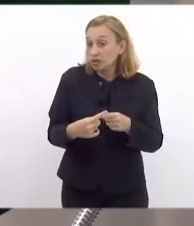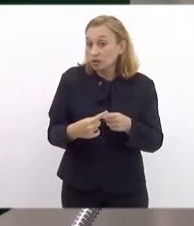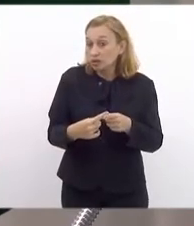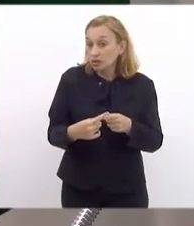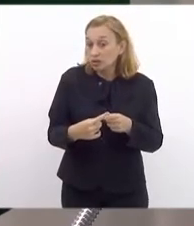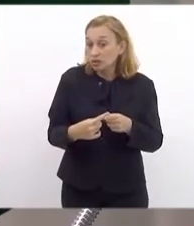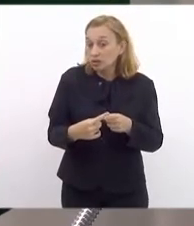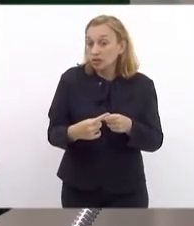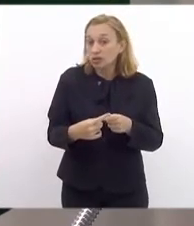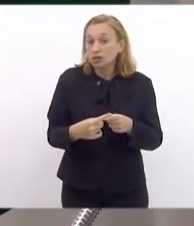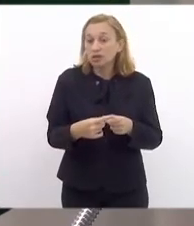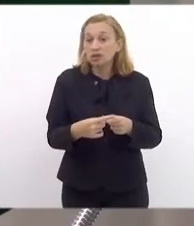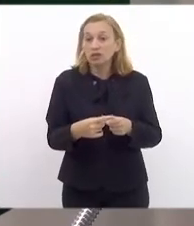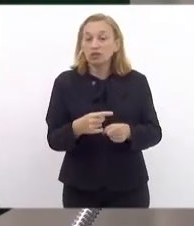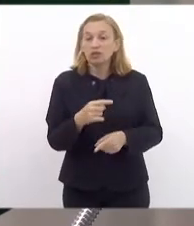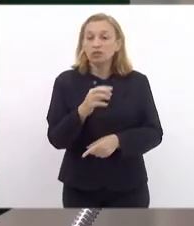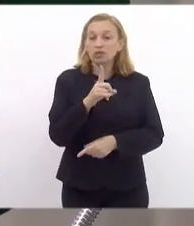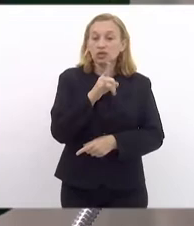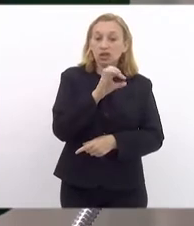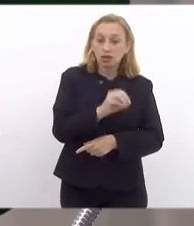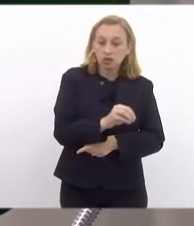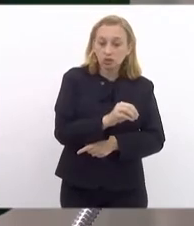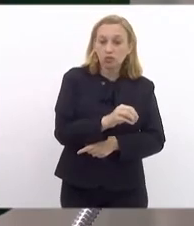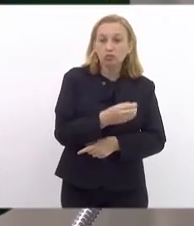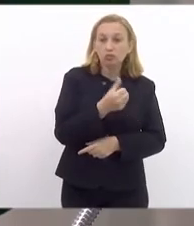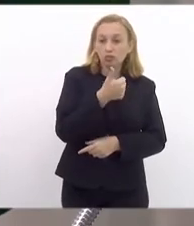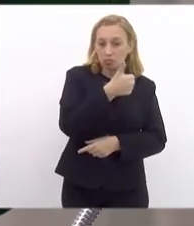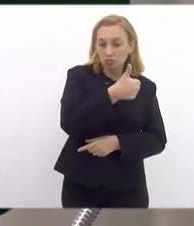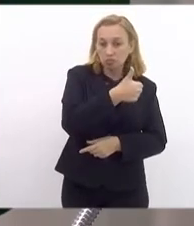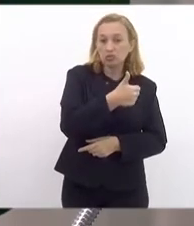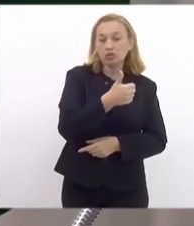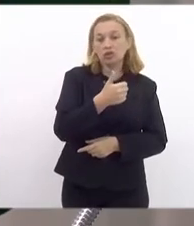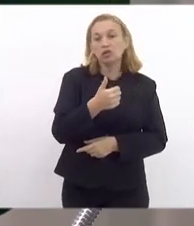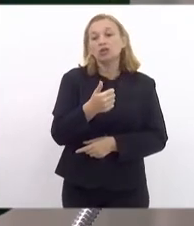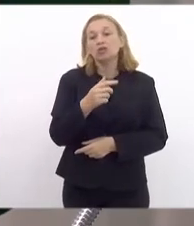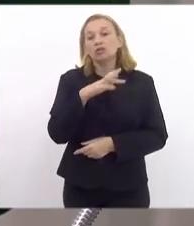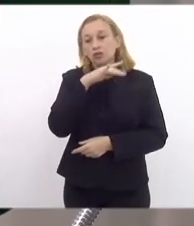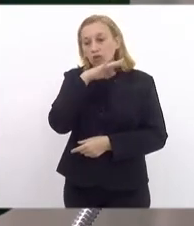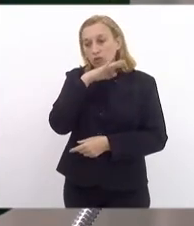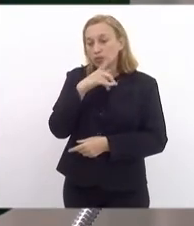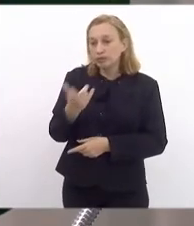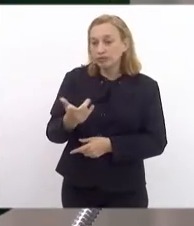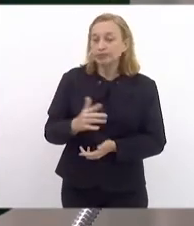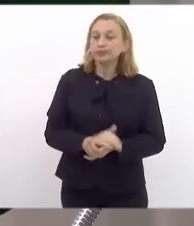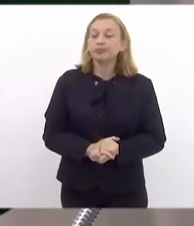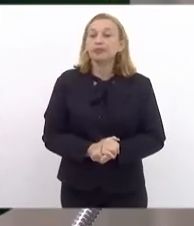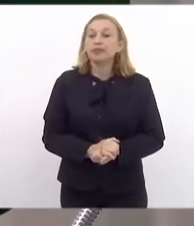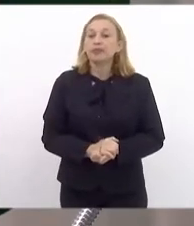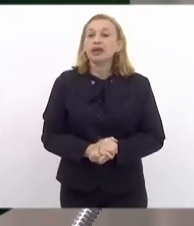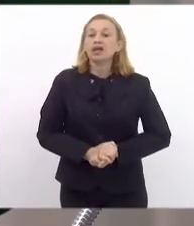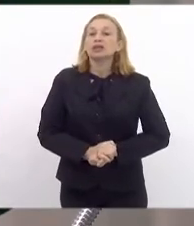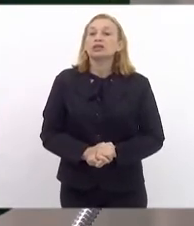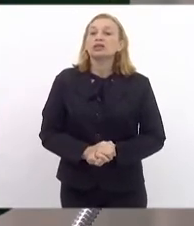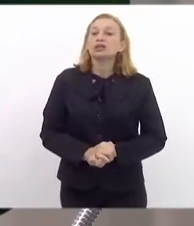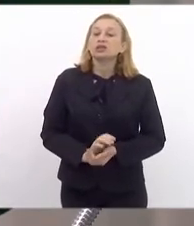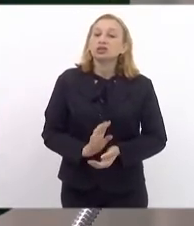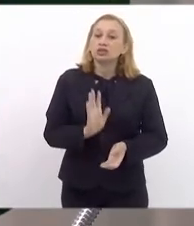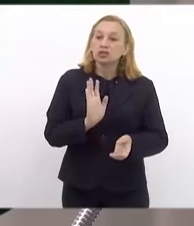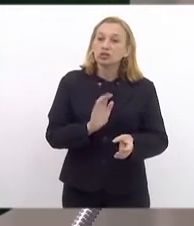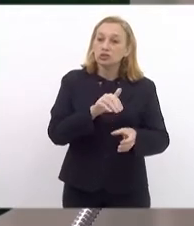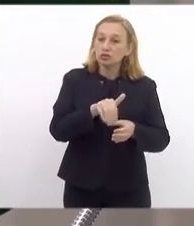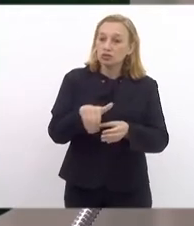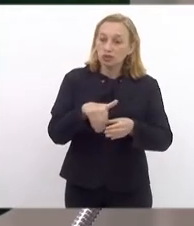saldo positivo de um saldo negativo Então essa realidade dos fatos a gente bota é